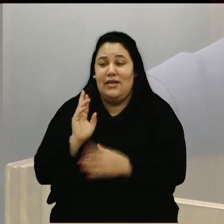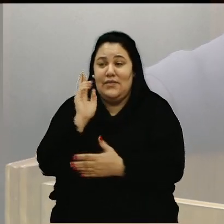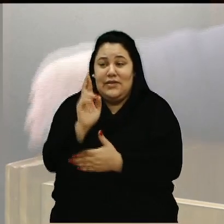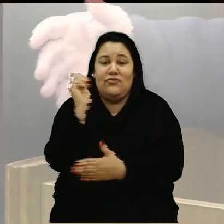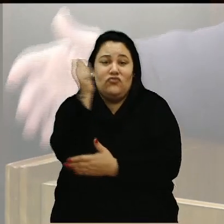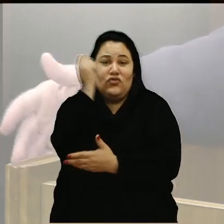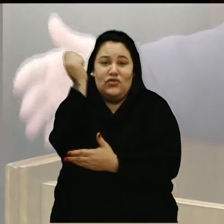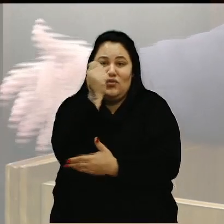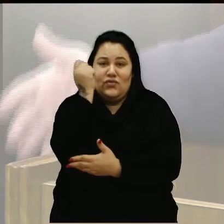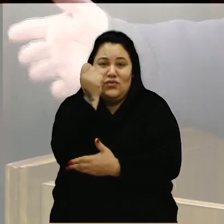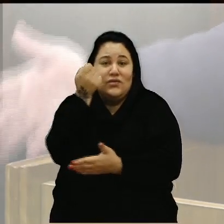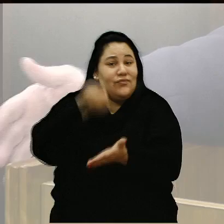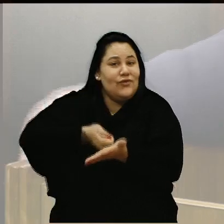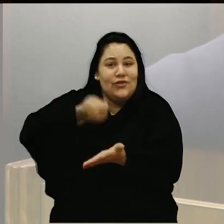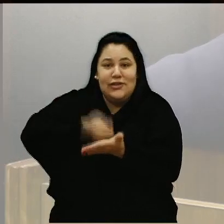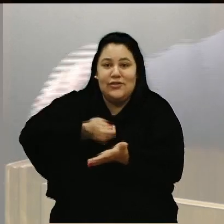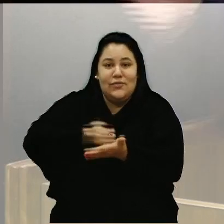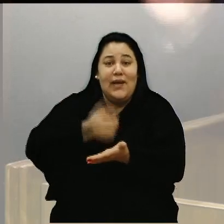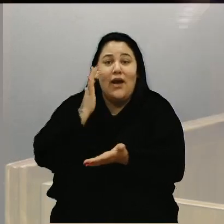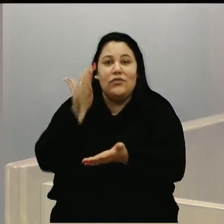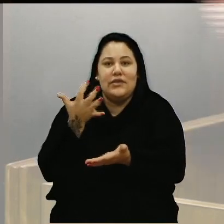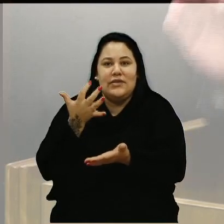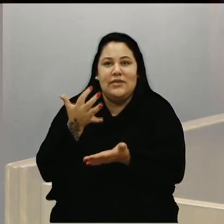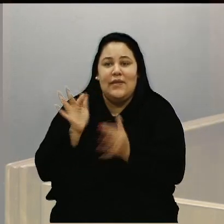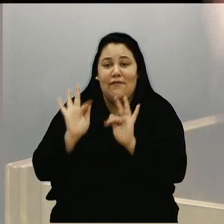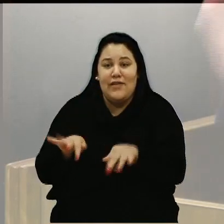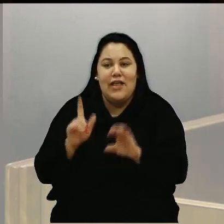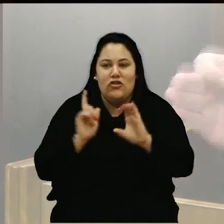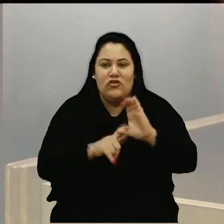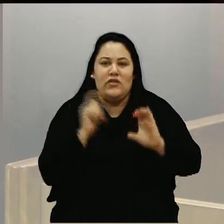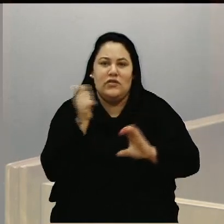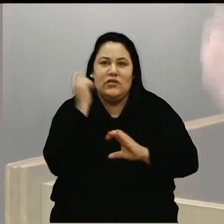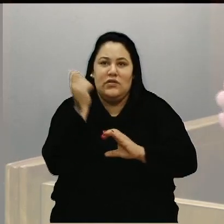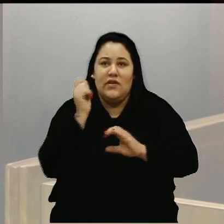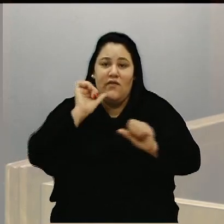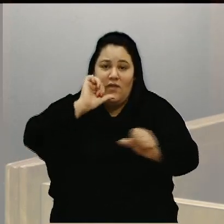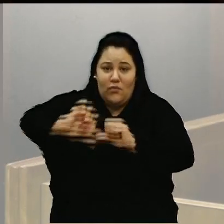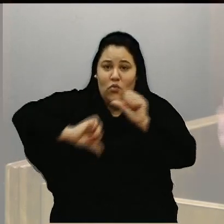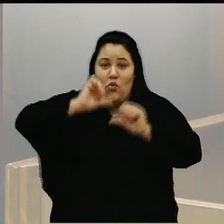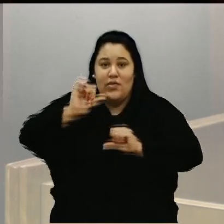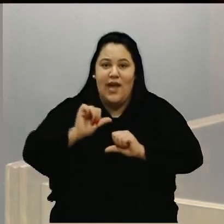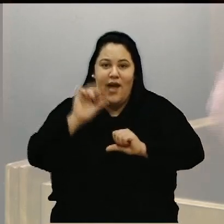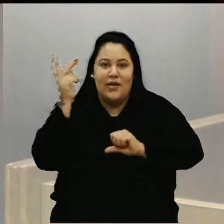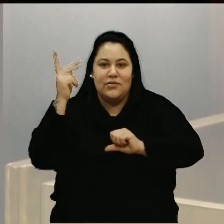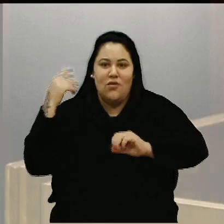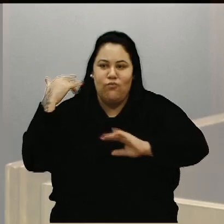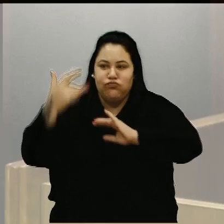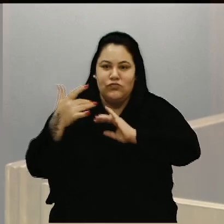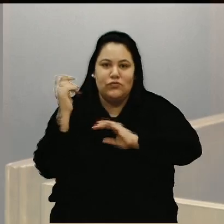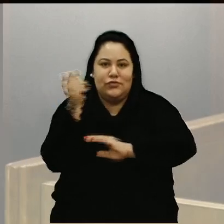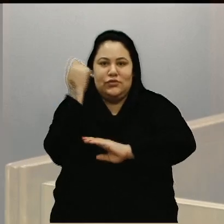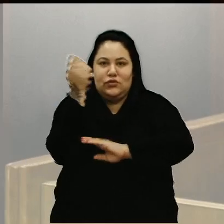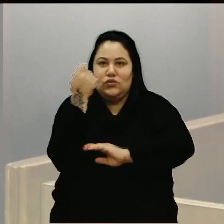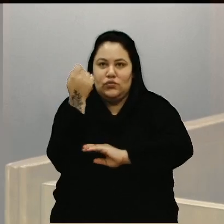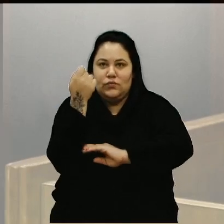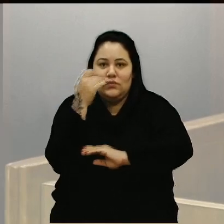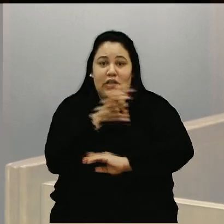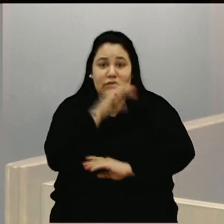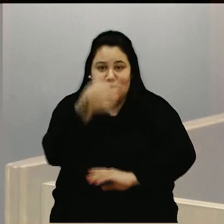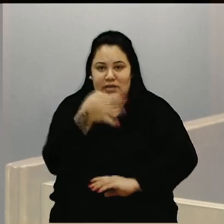Sul, estão lutando para que isso ocorra. Pessoal, isso vai mudar a história do Rio Grande do Sul. Isso vai mudar a história do Rio Grande do